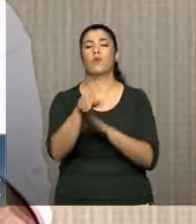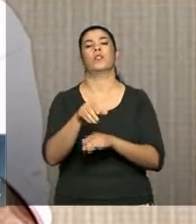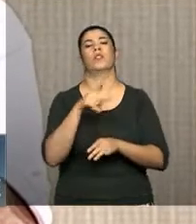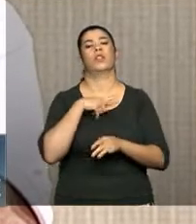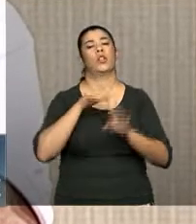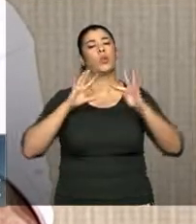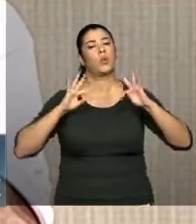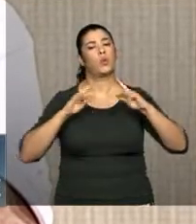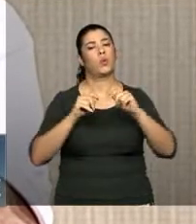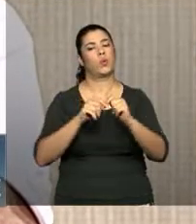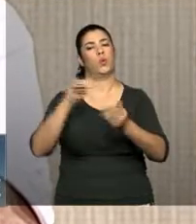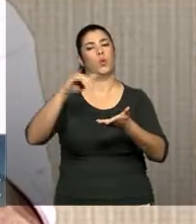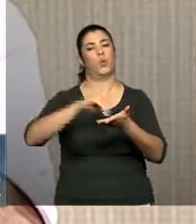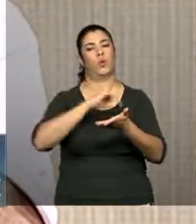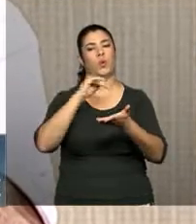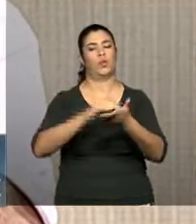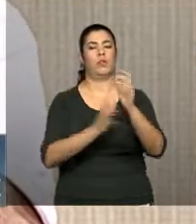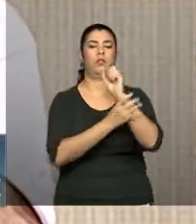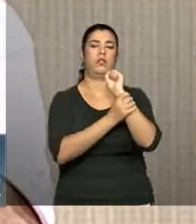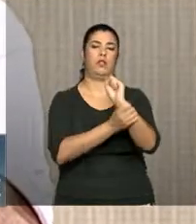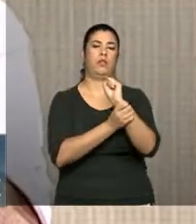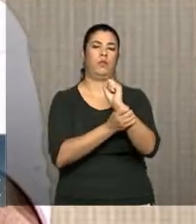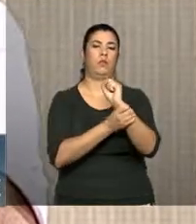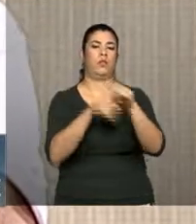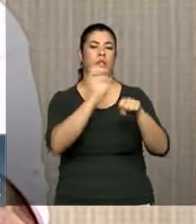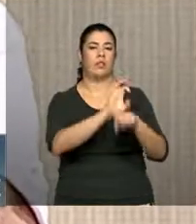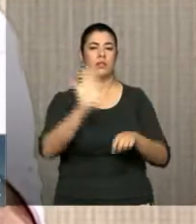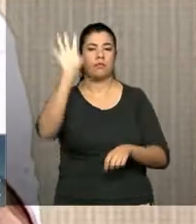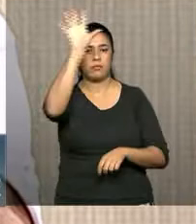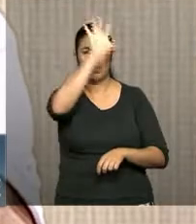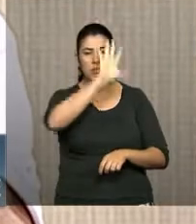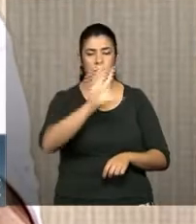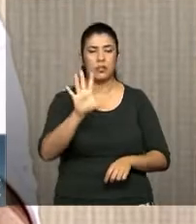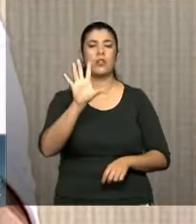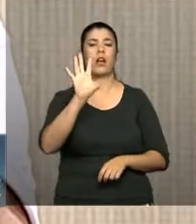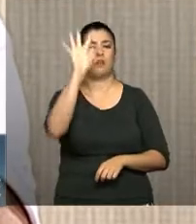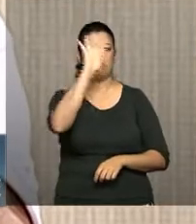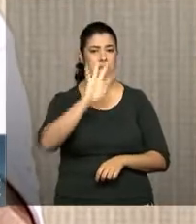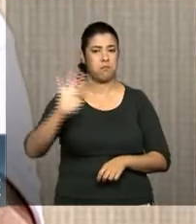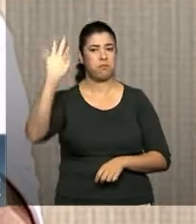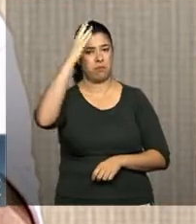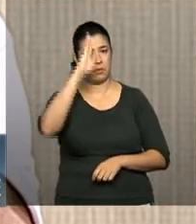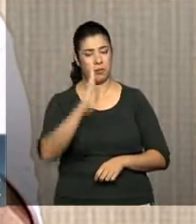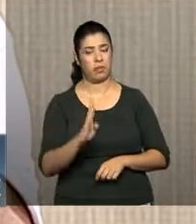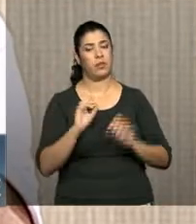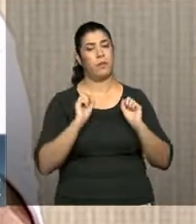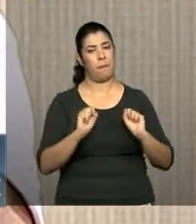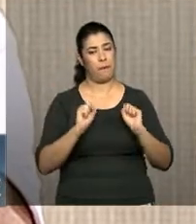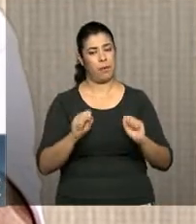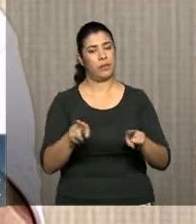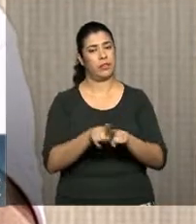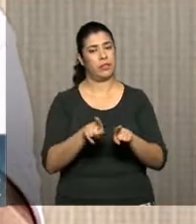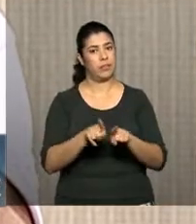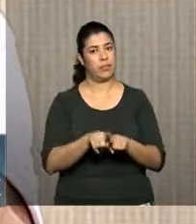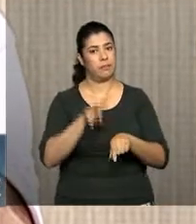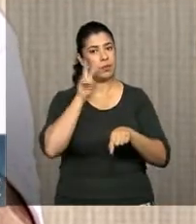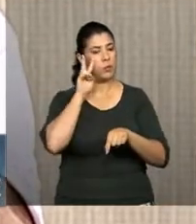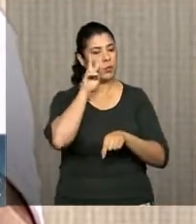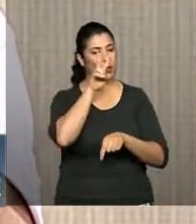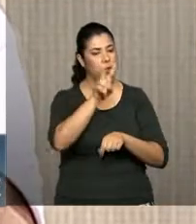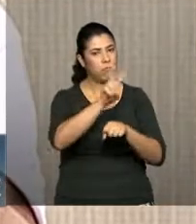todos os secretários de segurança dos estados que compõem a federação brasileira para que eles estejam muito atentos